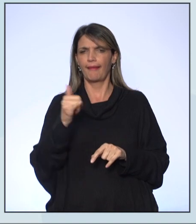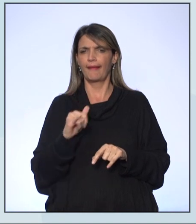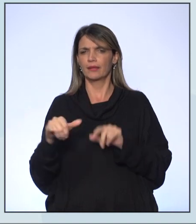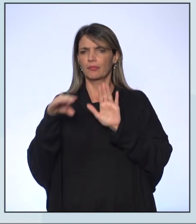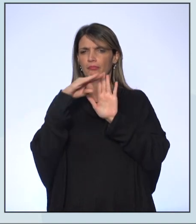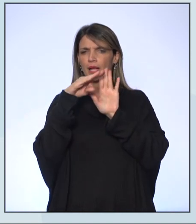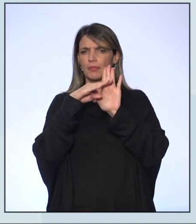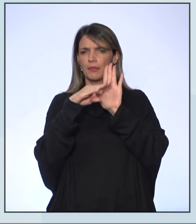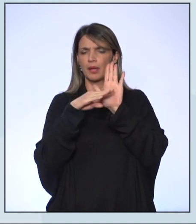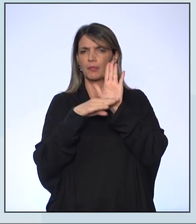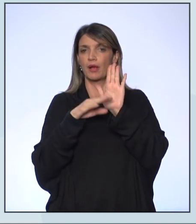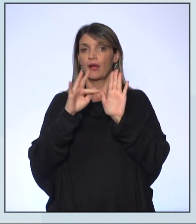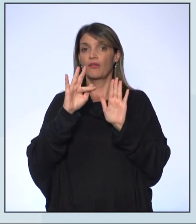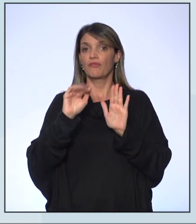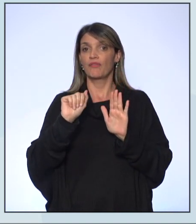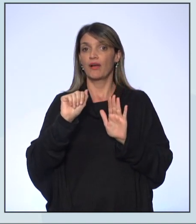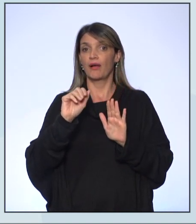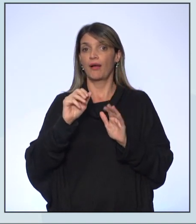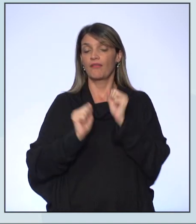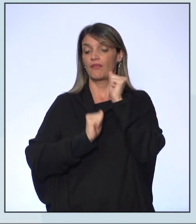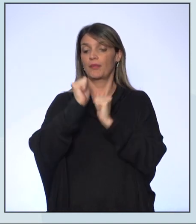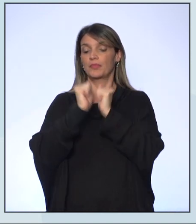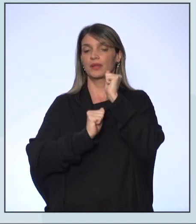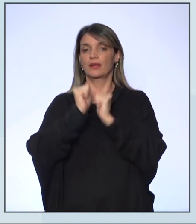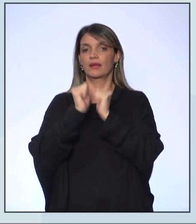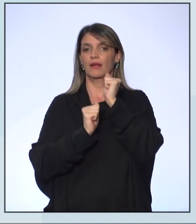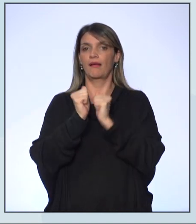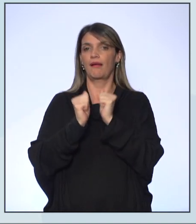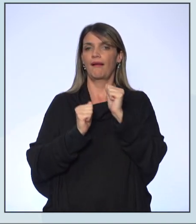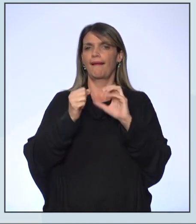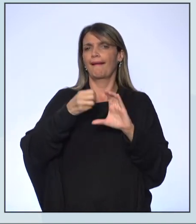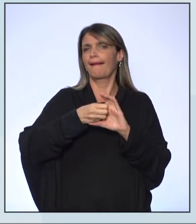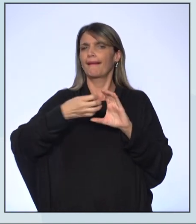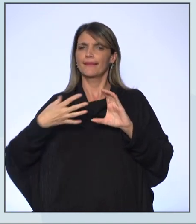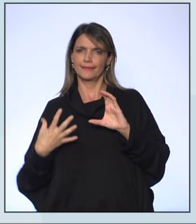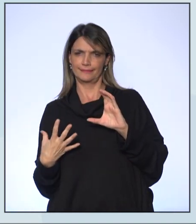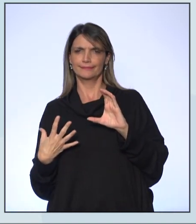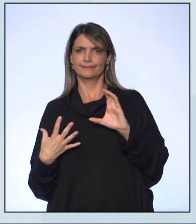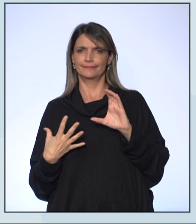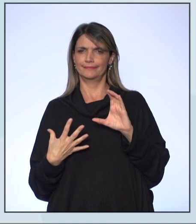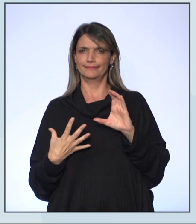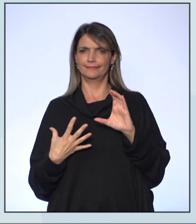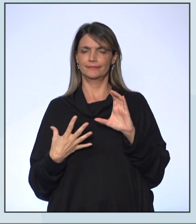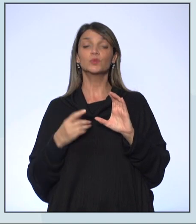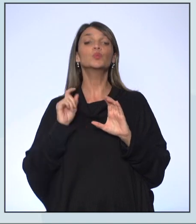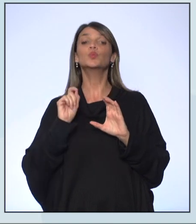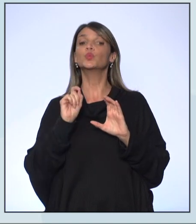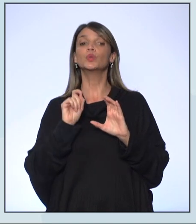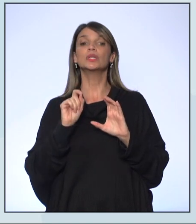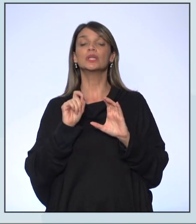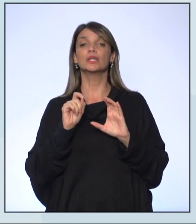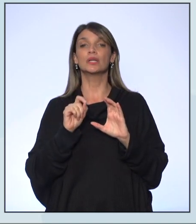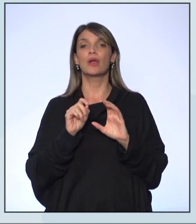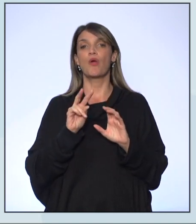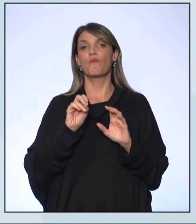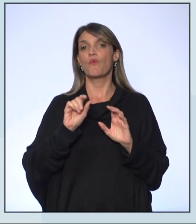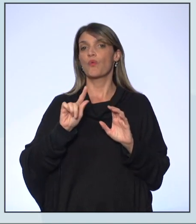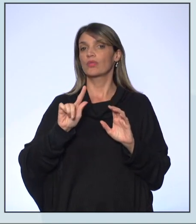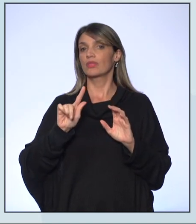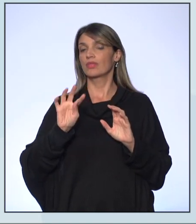dos fabricantes, sobre suas características. As características são